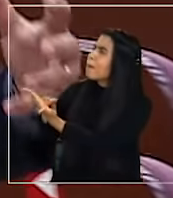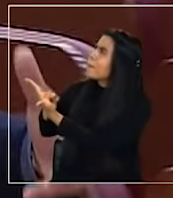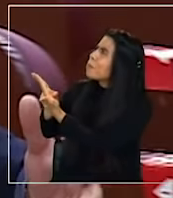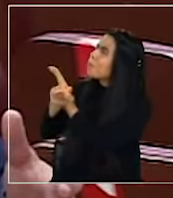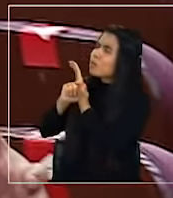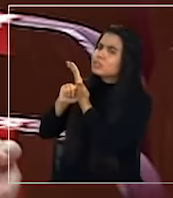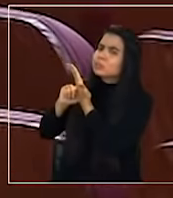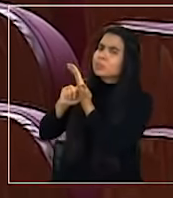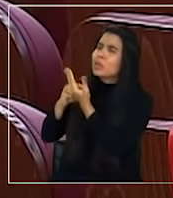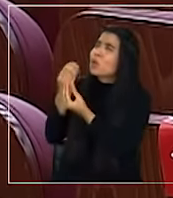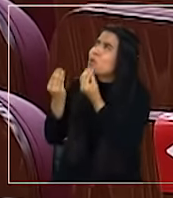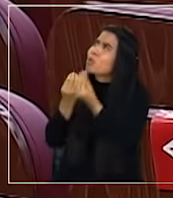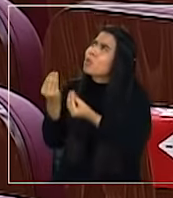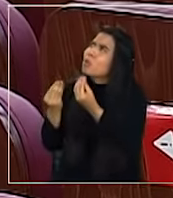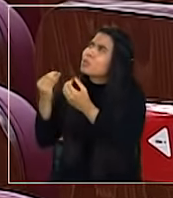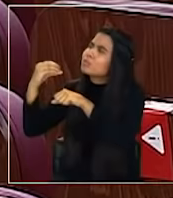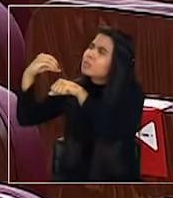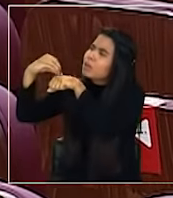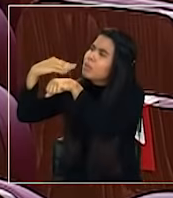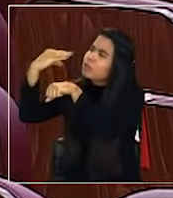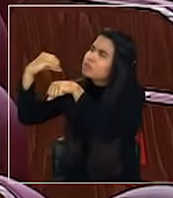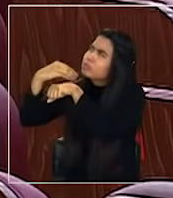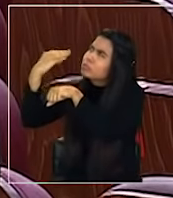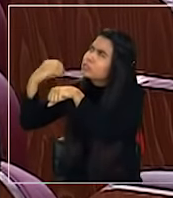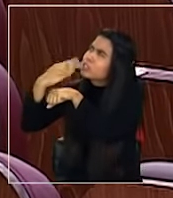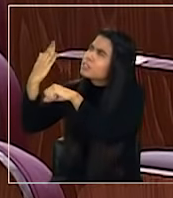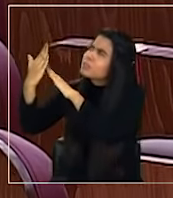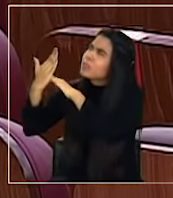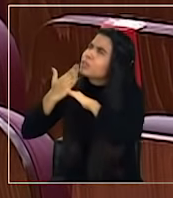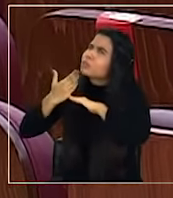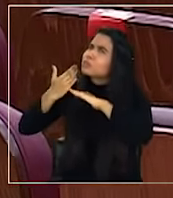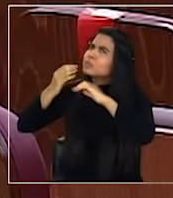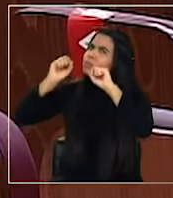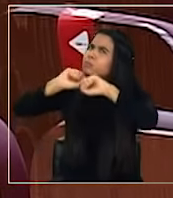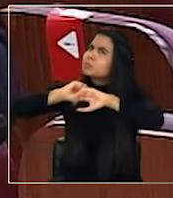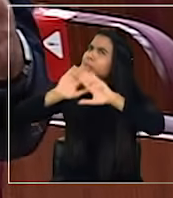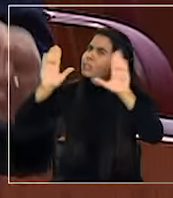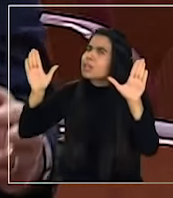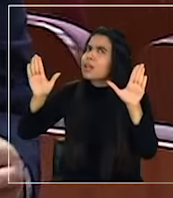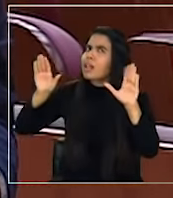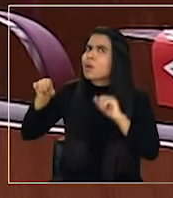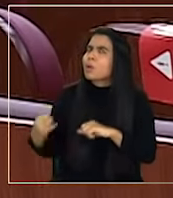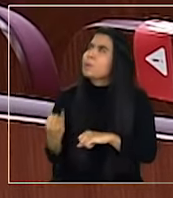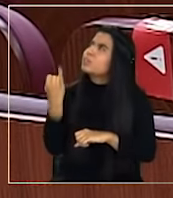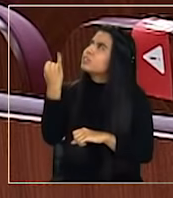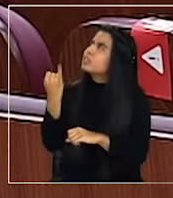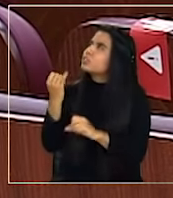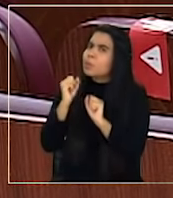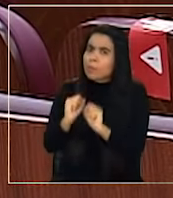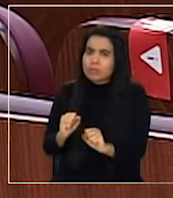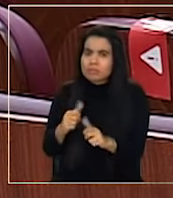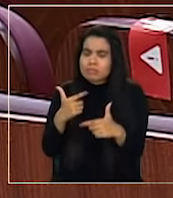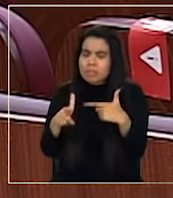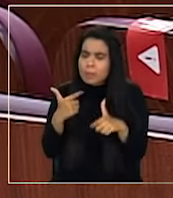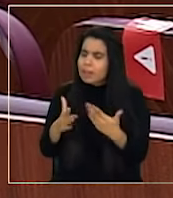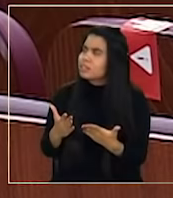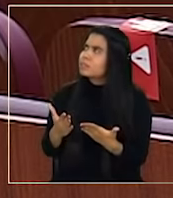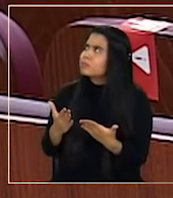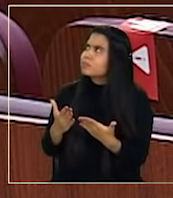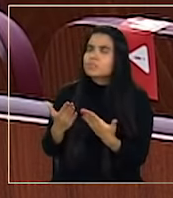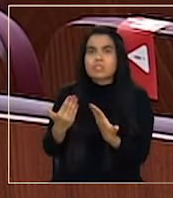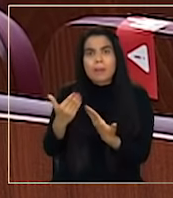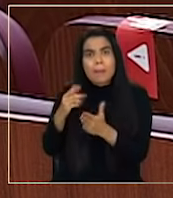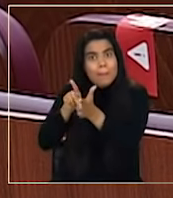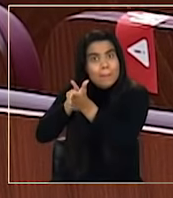um caminho. Ajuda-me a enxergar as oportunidades no meio das